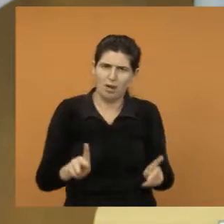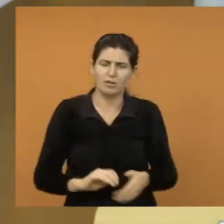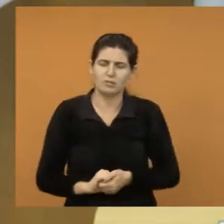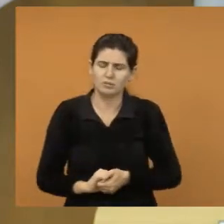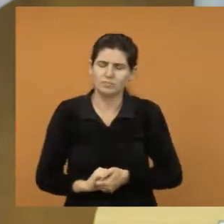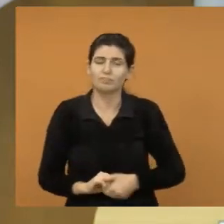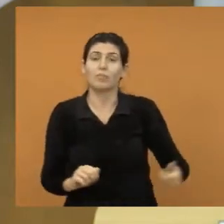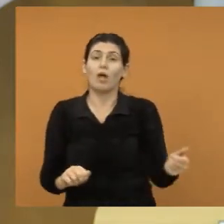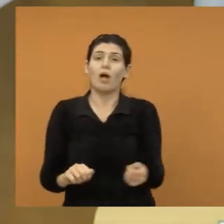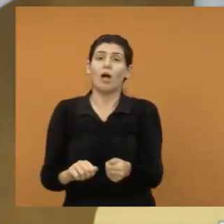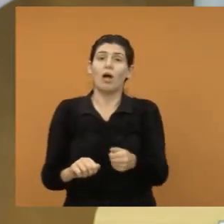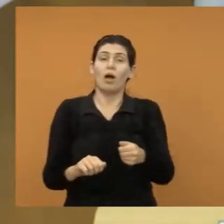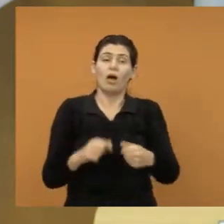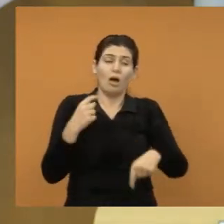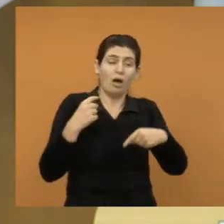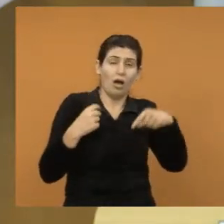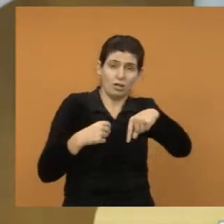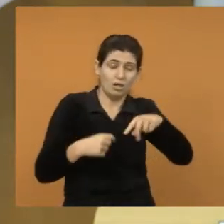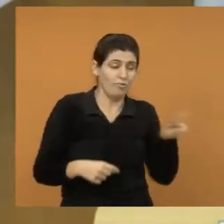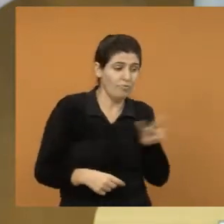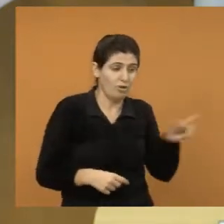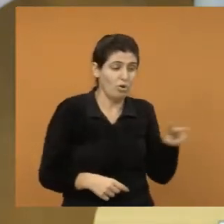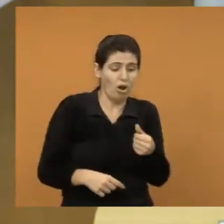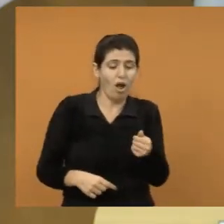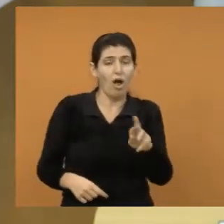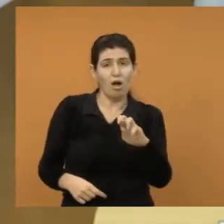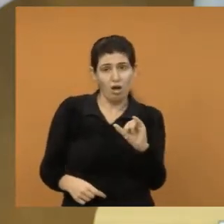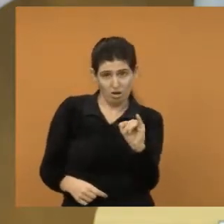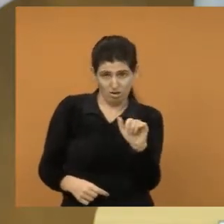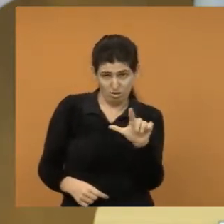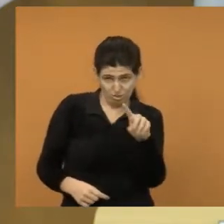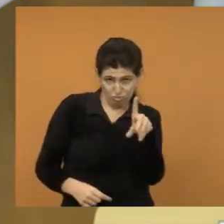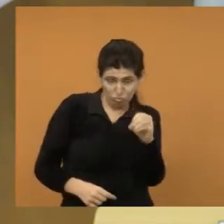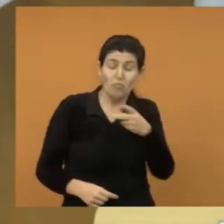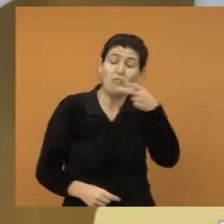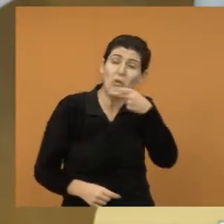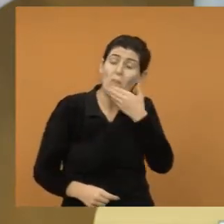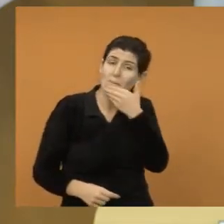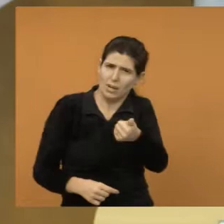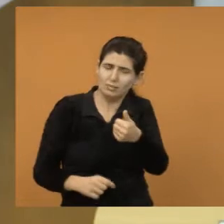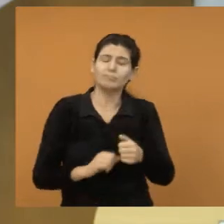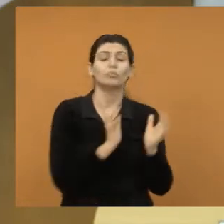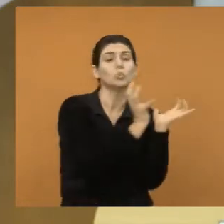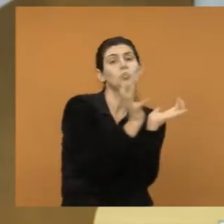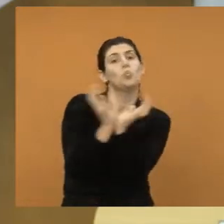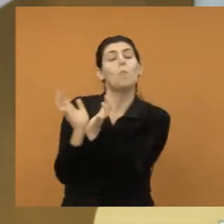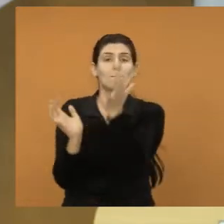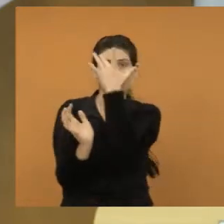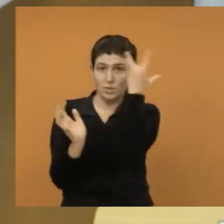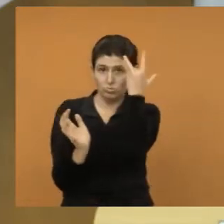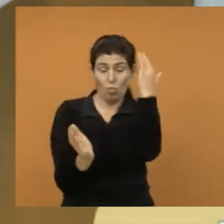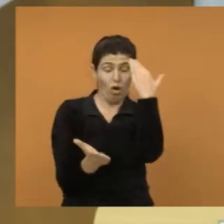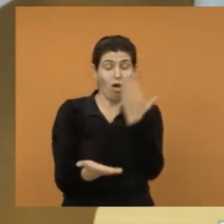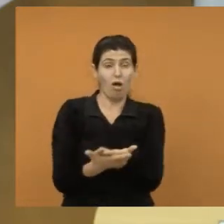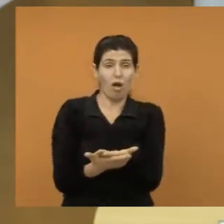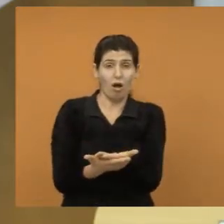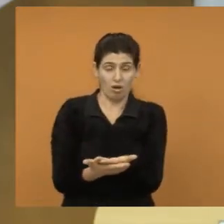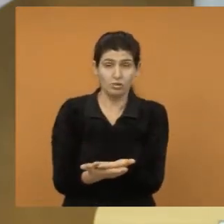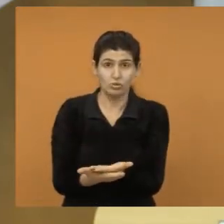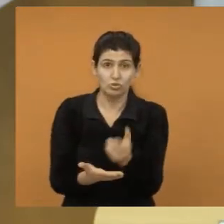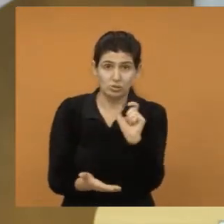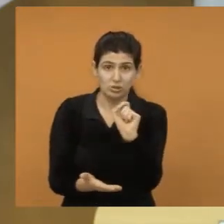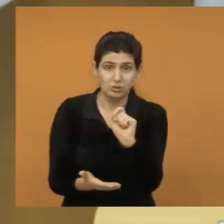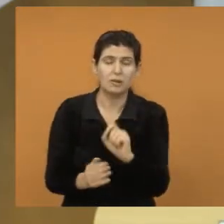muito bem. Há um time de pessoas que acreditam que